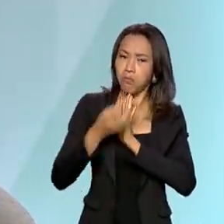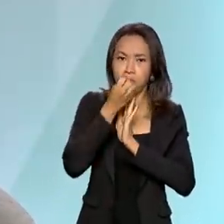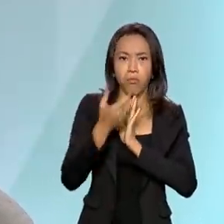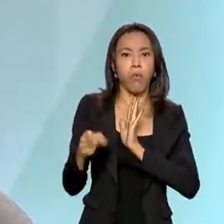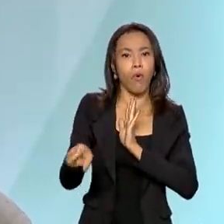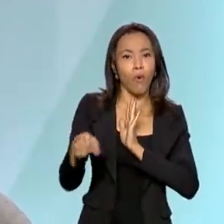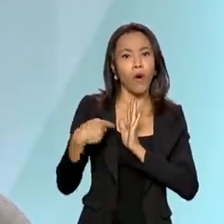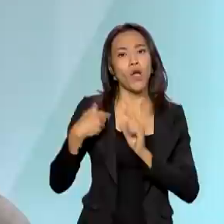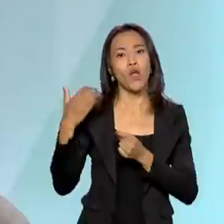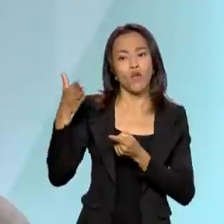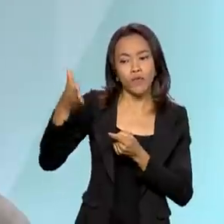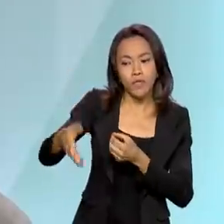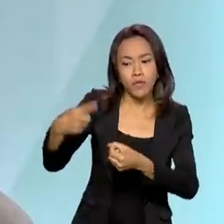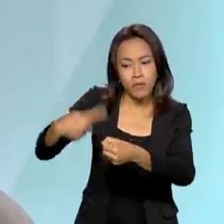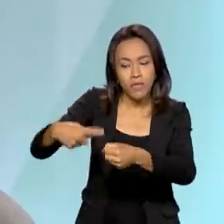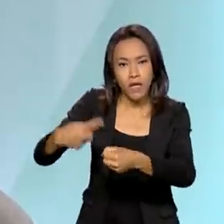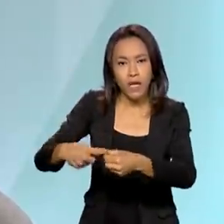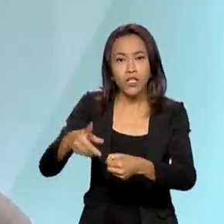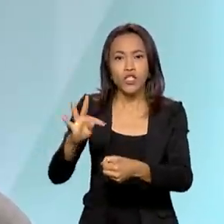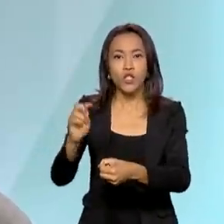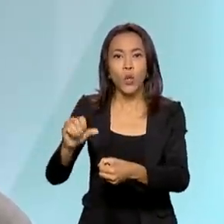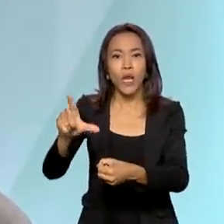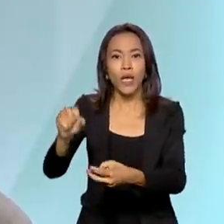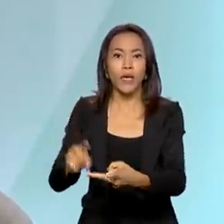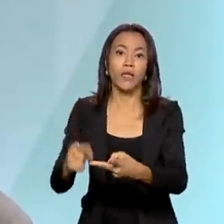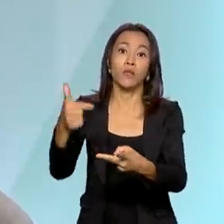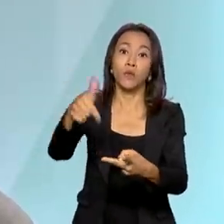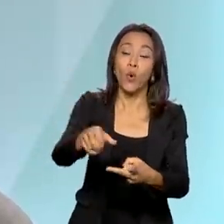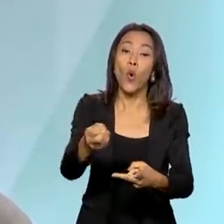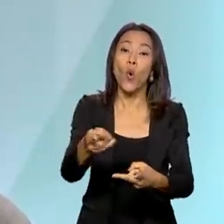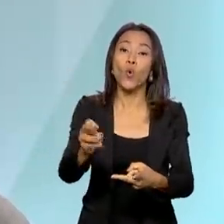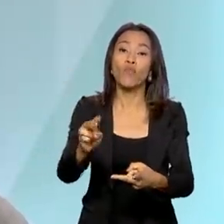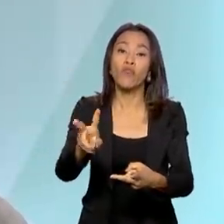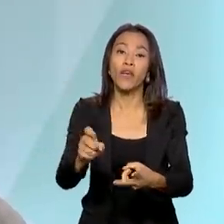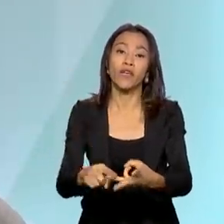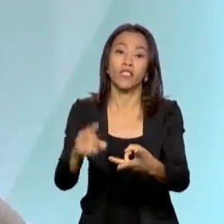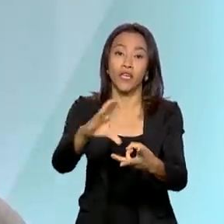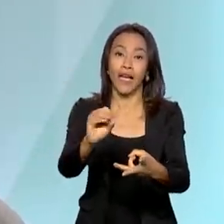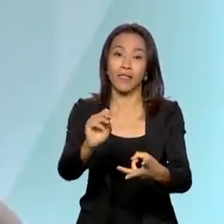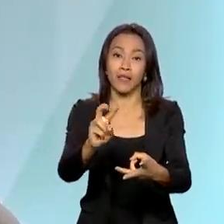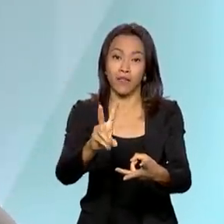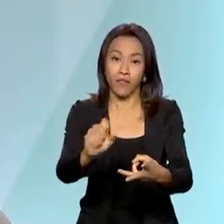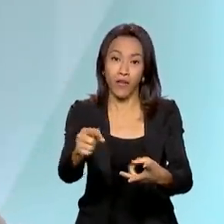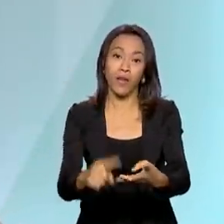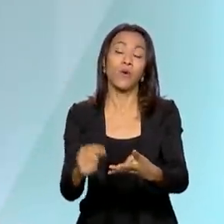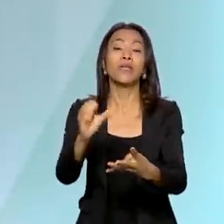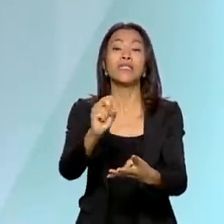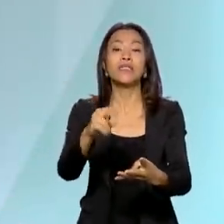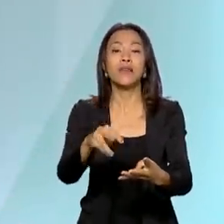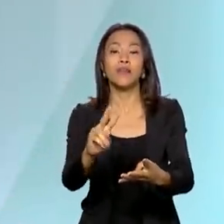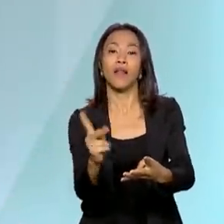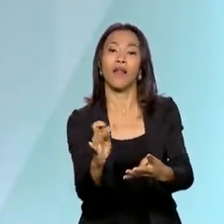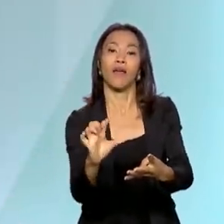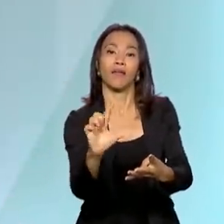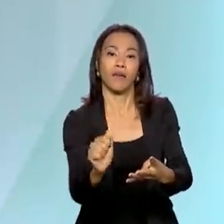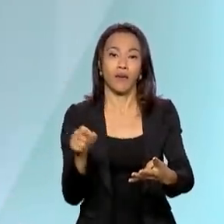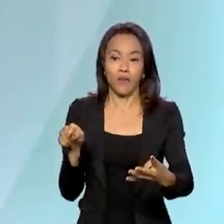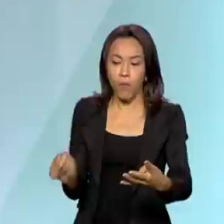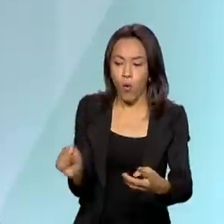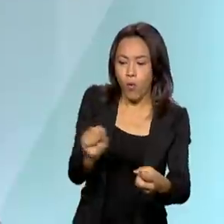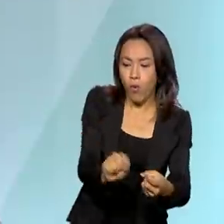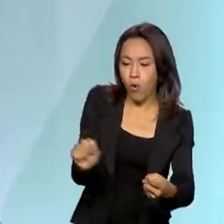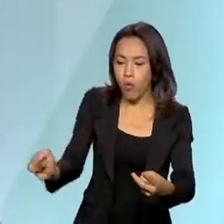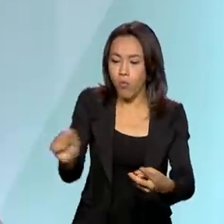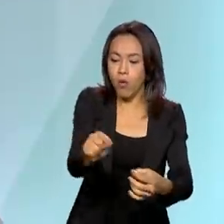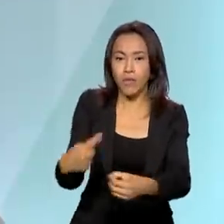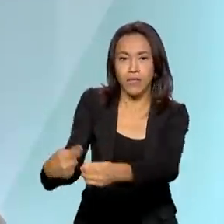visitei Toledo, Cascavel, Ouro Verde, Entre Rios e Santa Helena. Lá deu para a gente perceber que tem muita